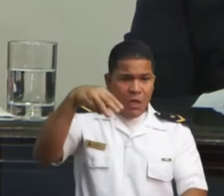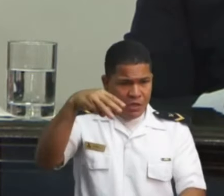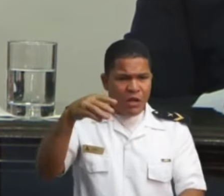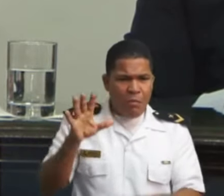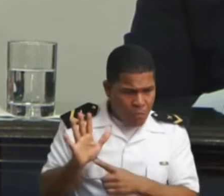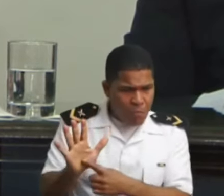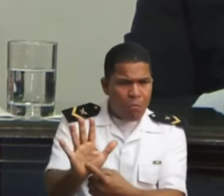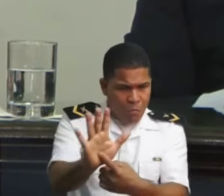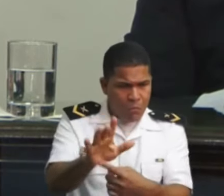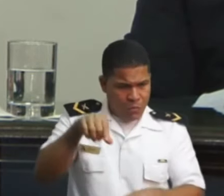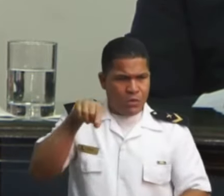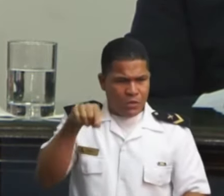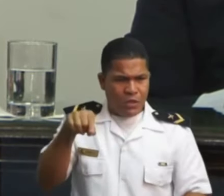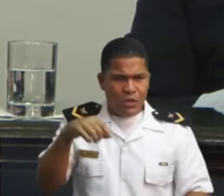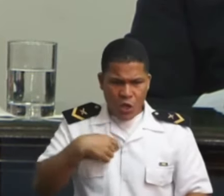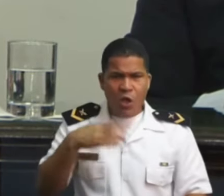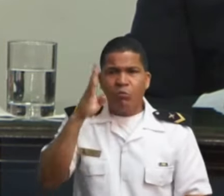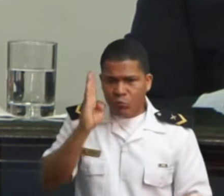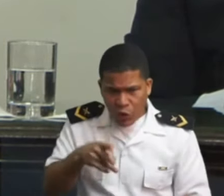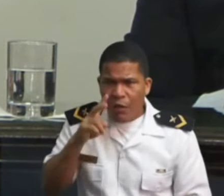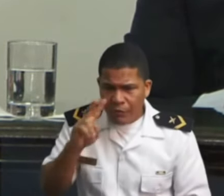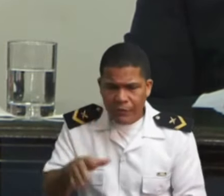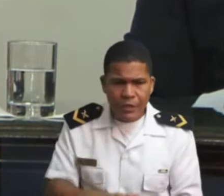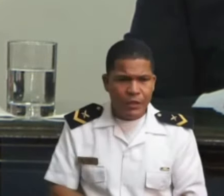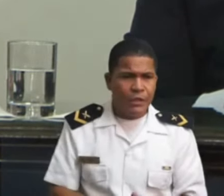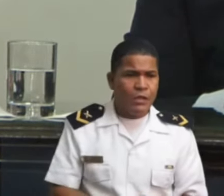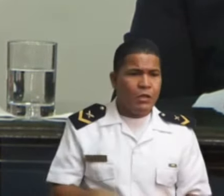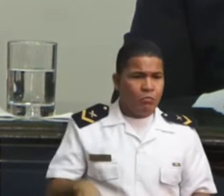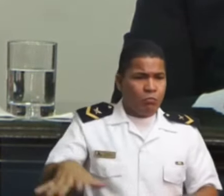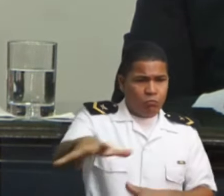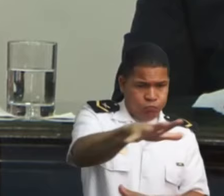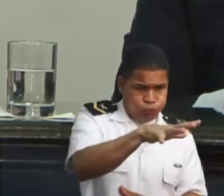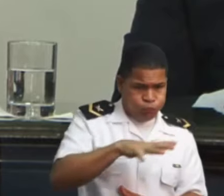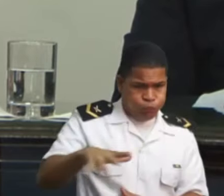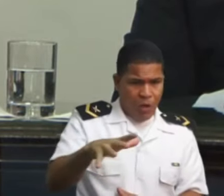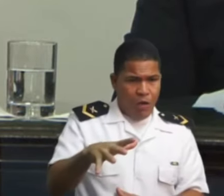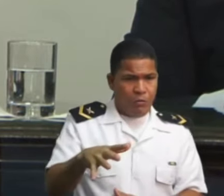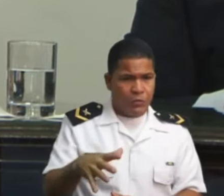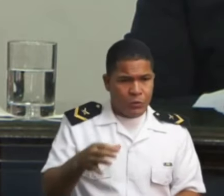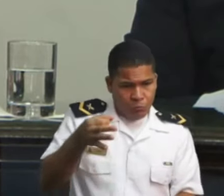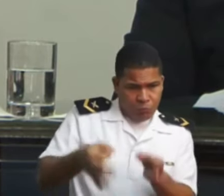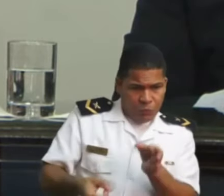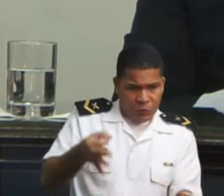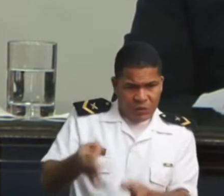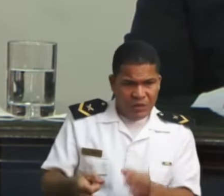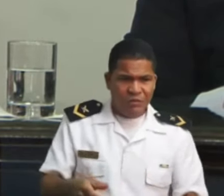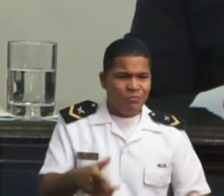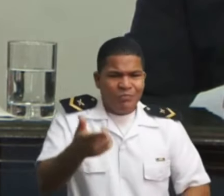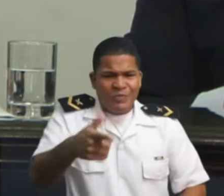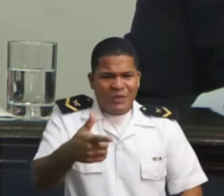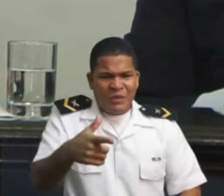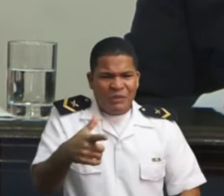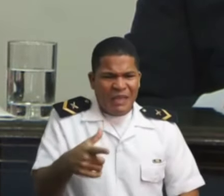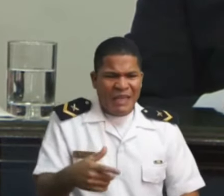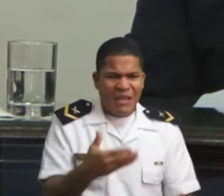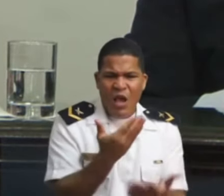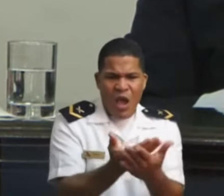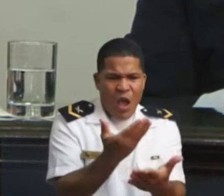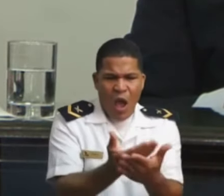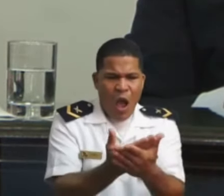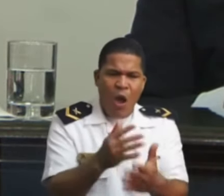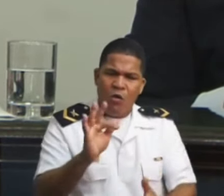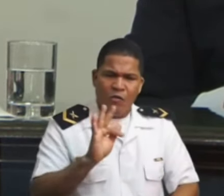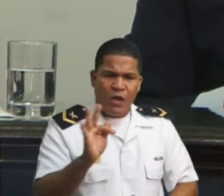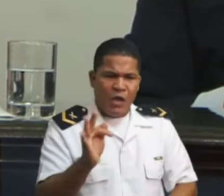mostrando que no âmbito do Poder Judiciário não há aulas em faculdades como regra